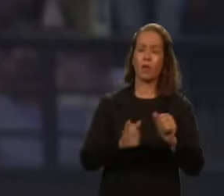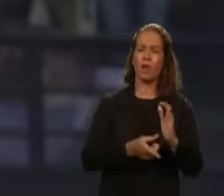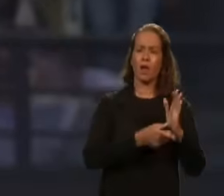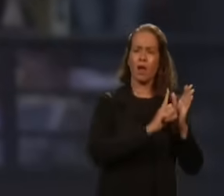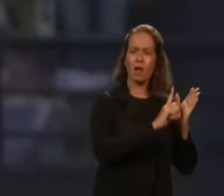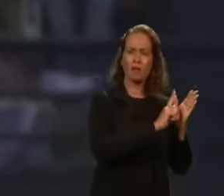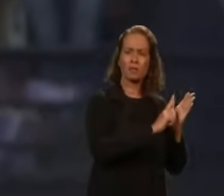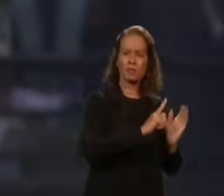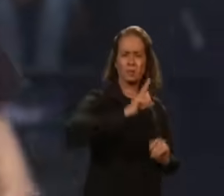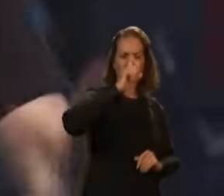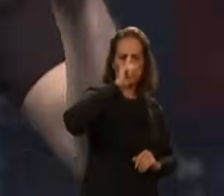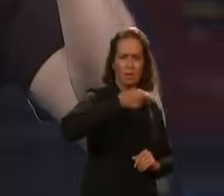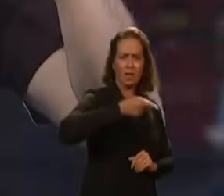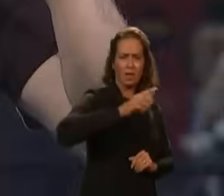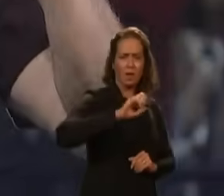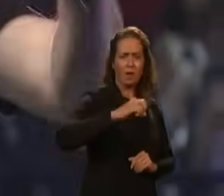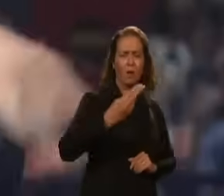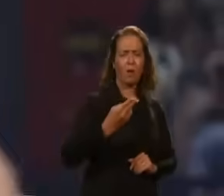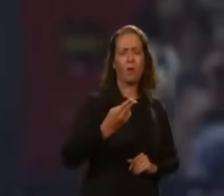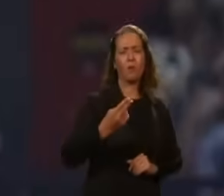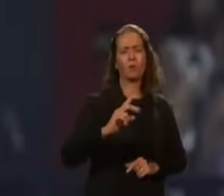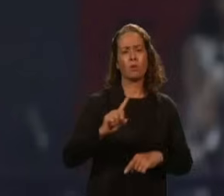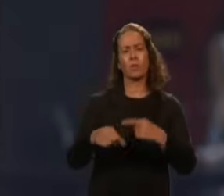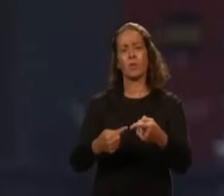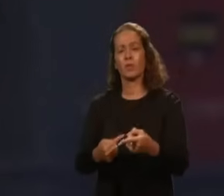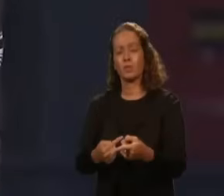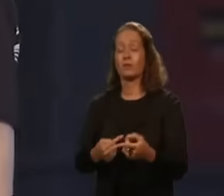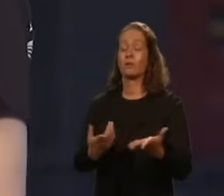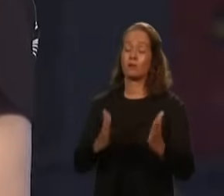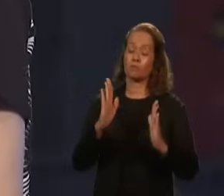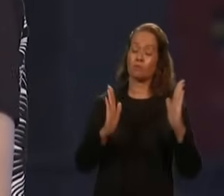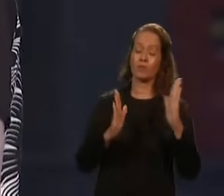Vamos ser bíblico aqui. Ele estava o quê? Doente.